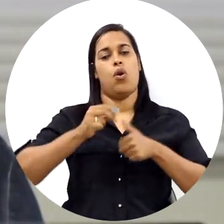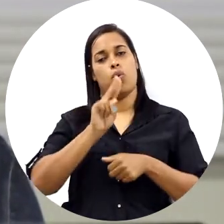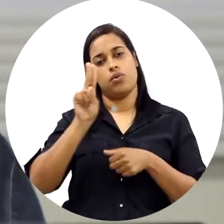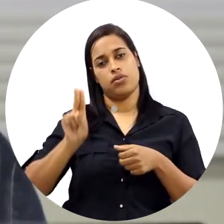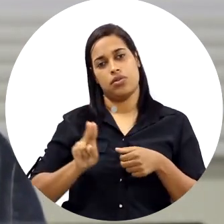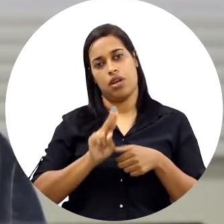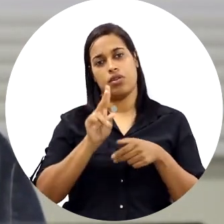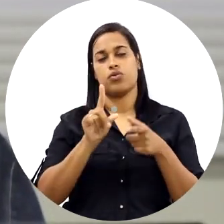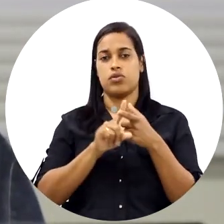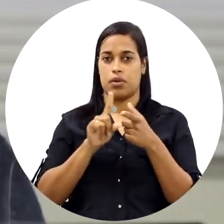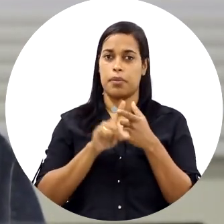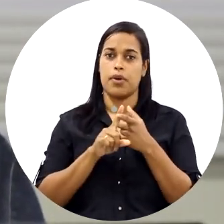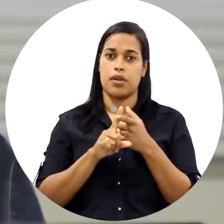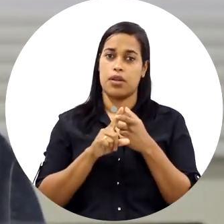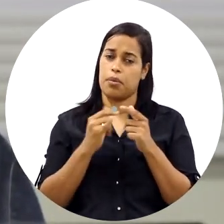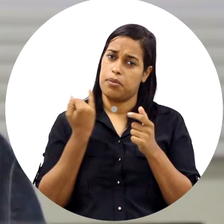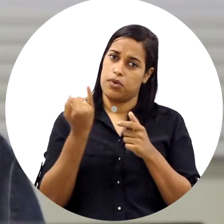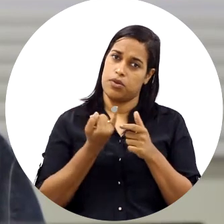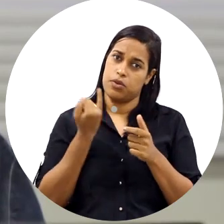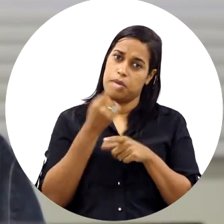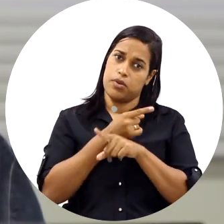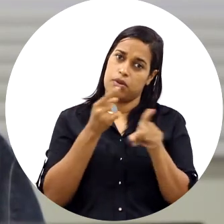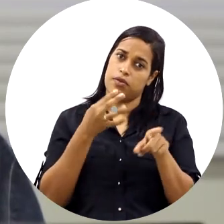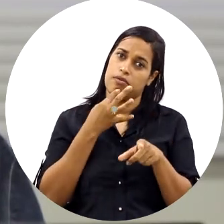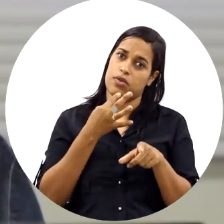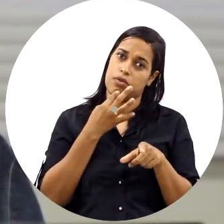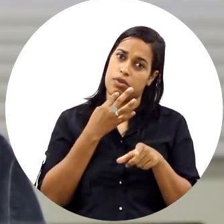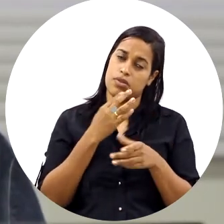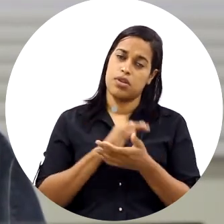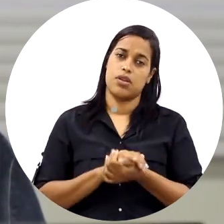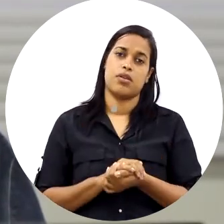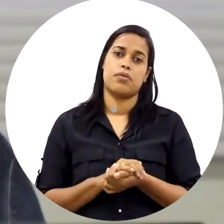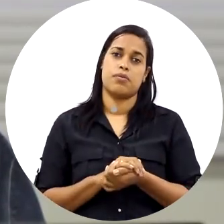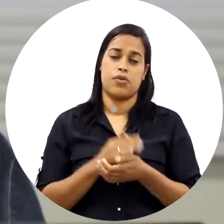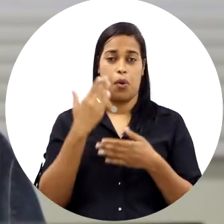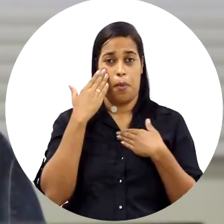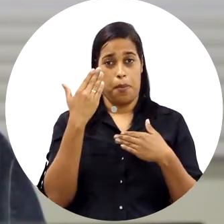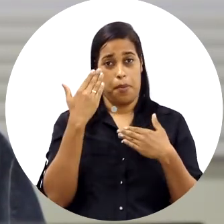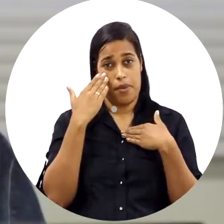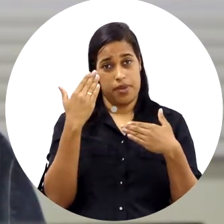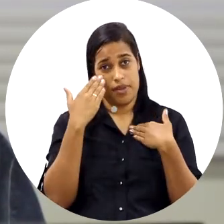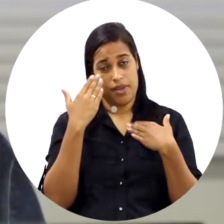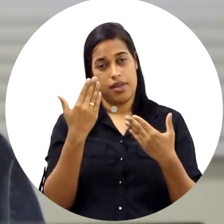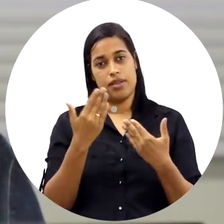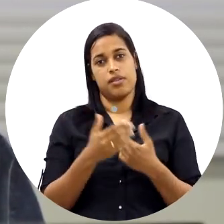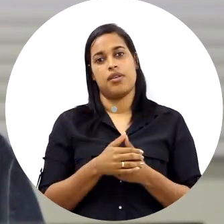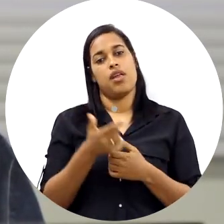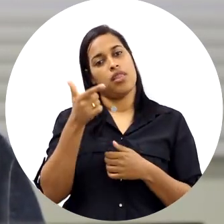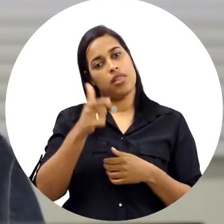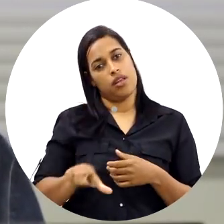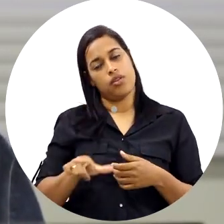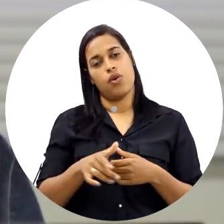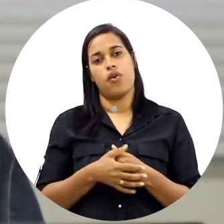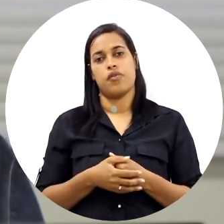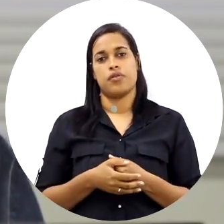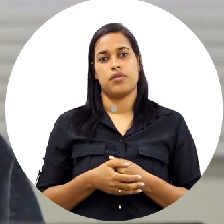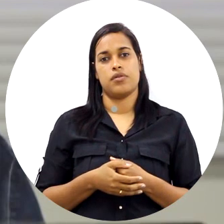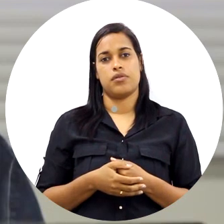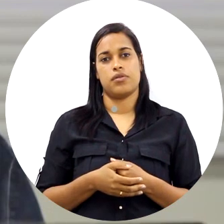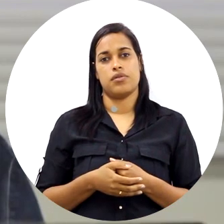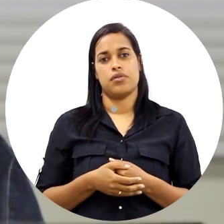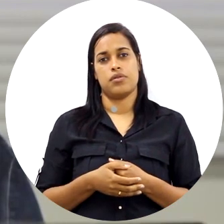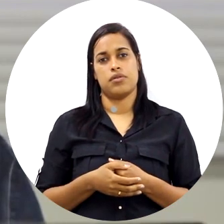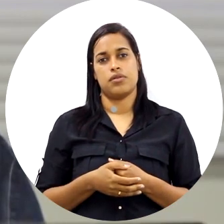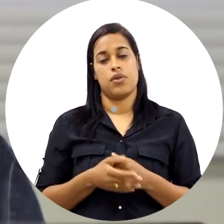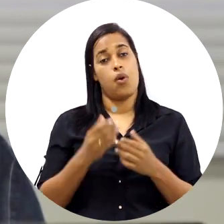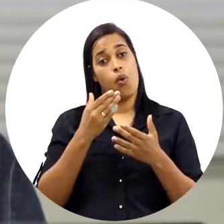utilizados também, que é muito importante vocês conhecerem. Então, obrigado, né, mais uma vez, e